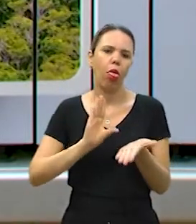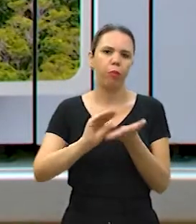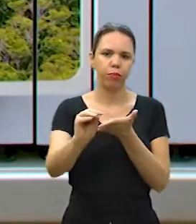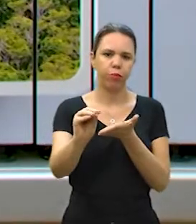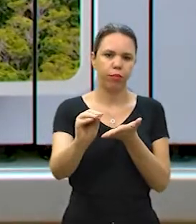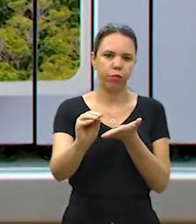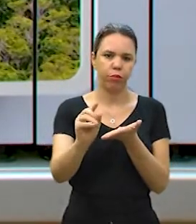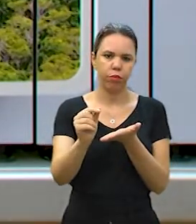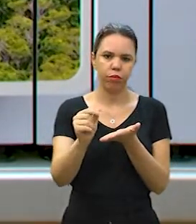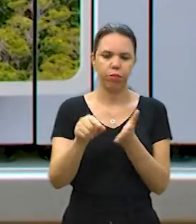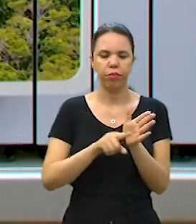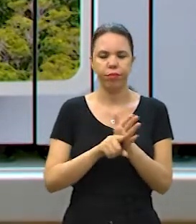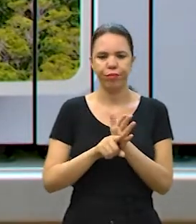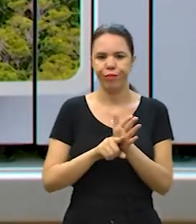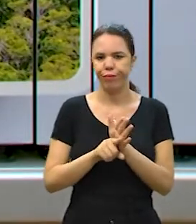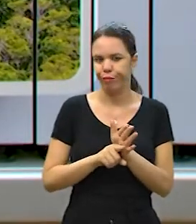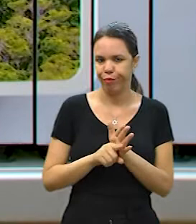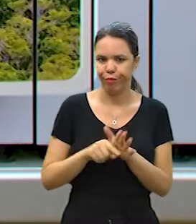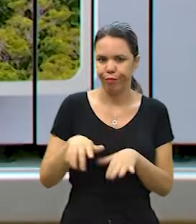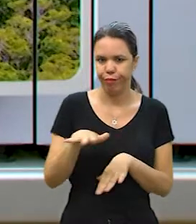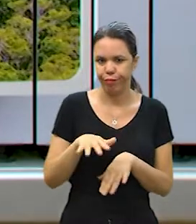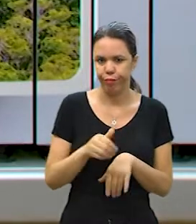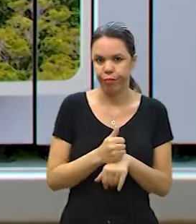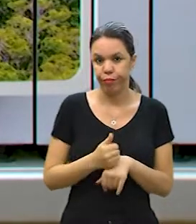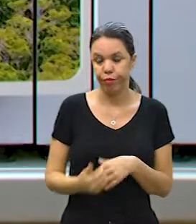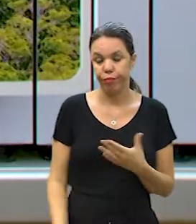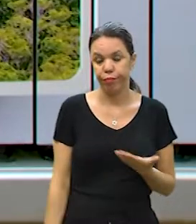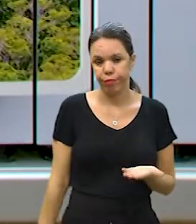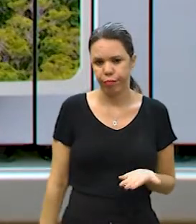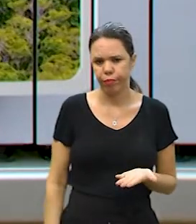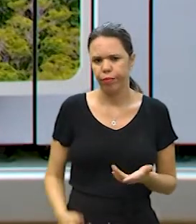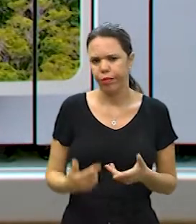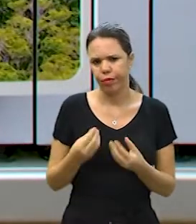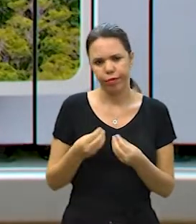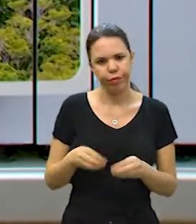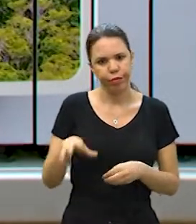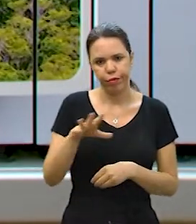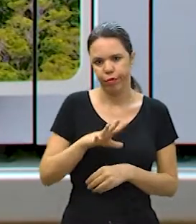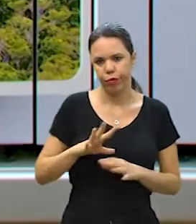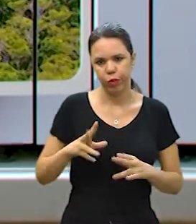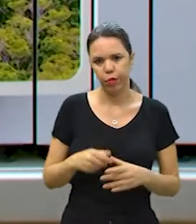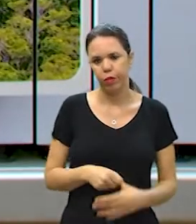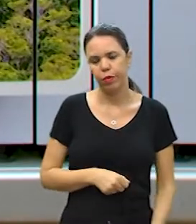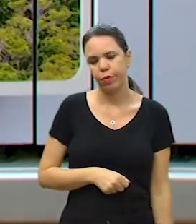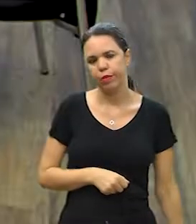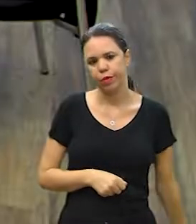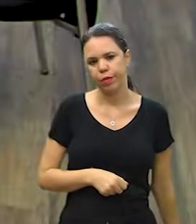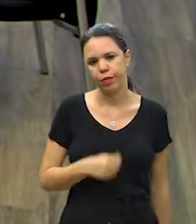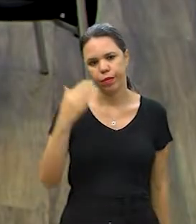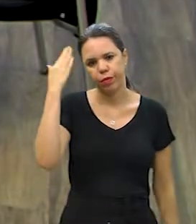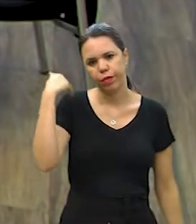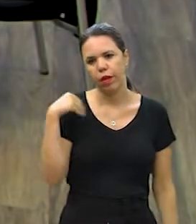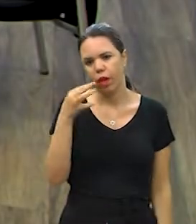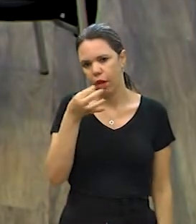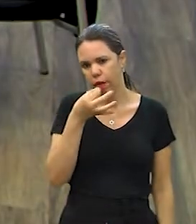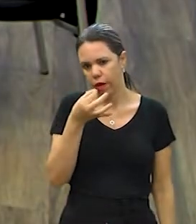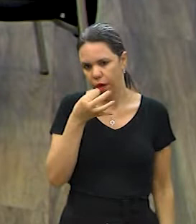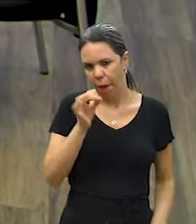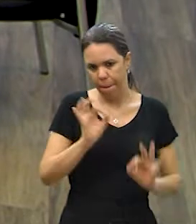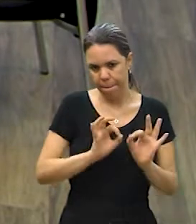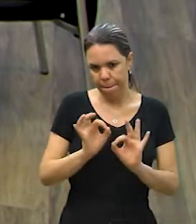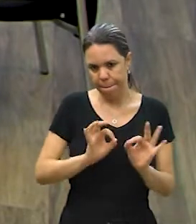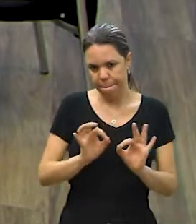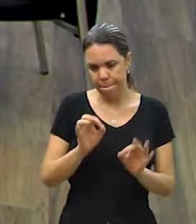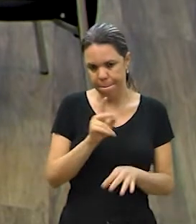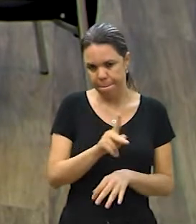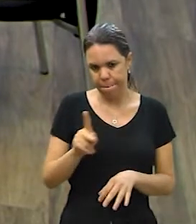de financiamentos de pesquisas nessas áreas. Então, acomete de maneira geral todo mundo. Débora, você vê essa